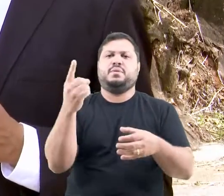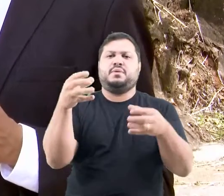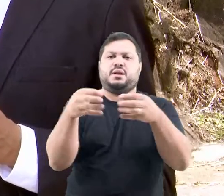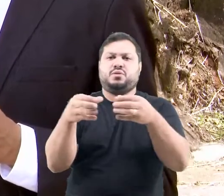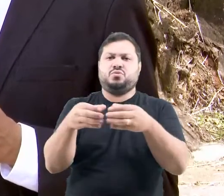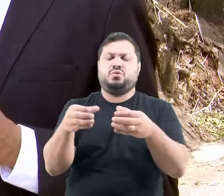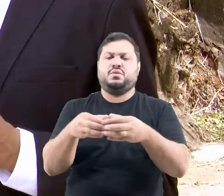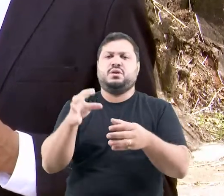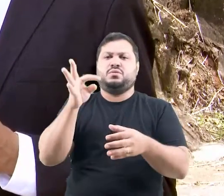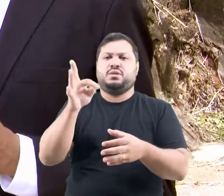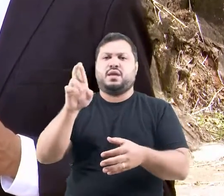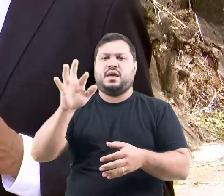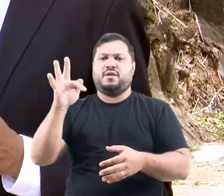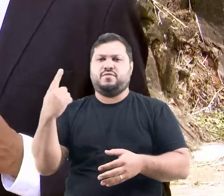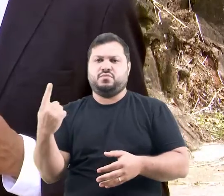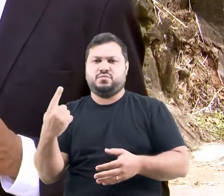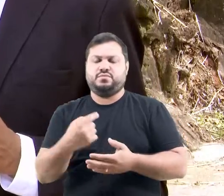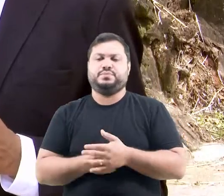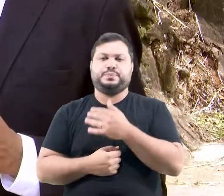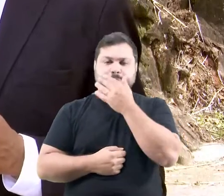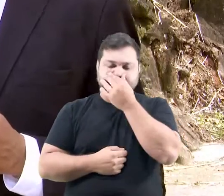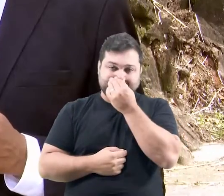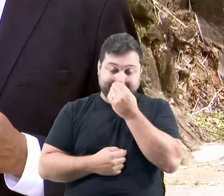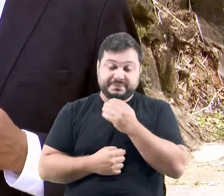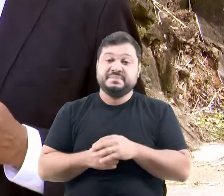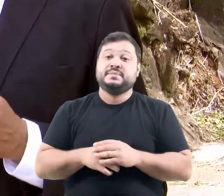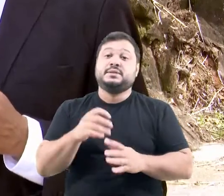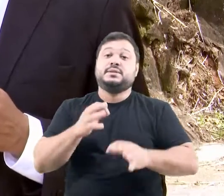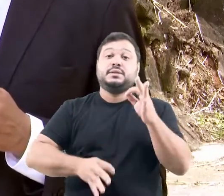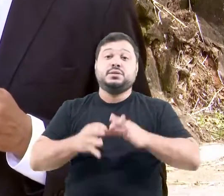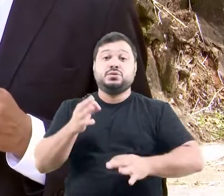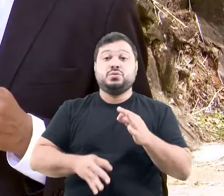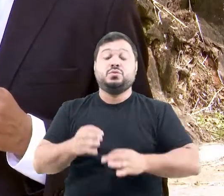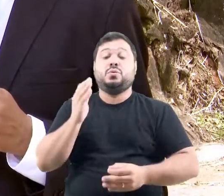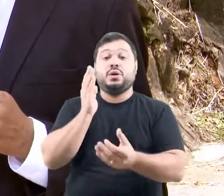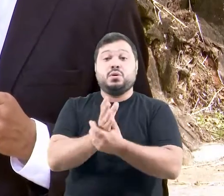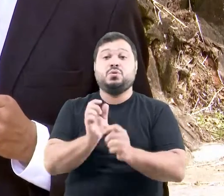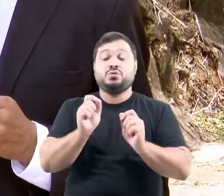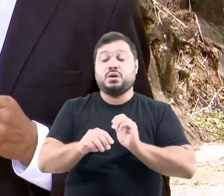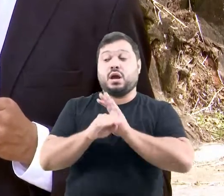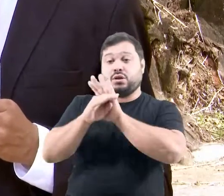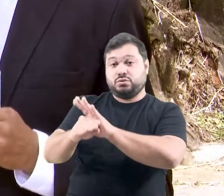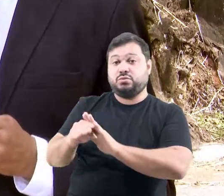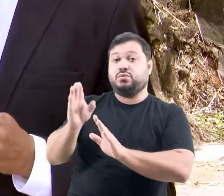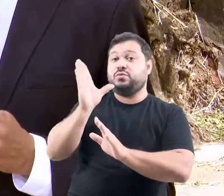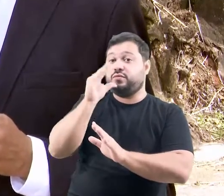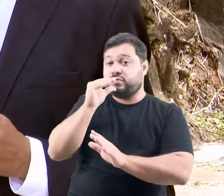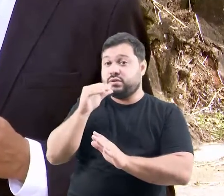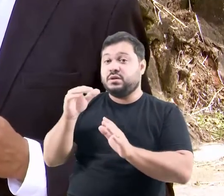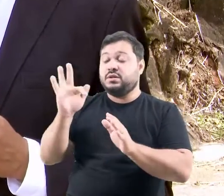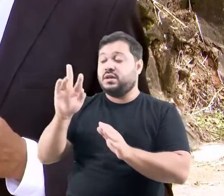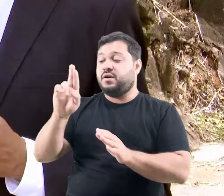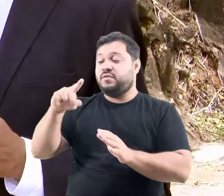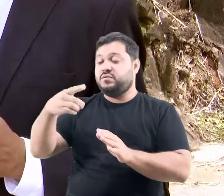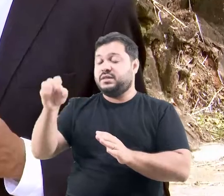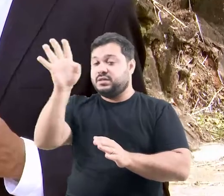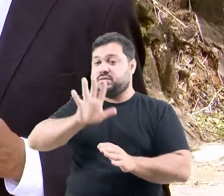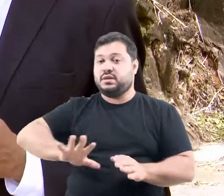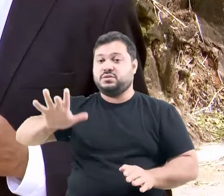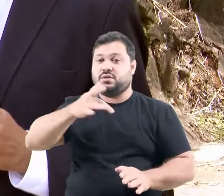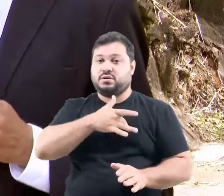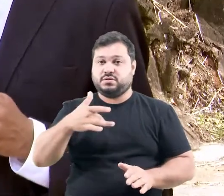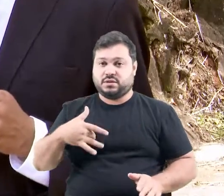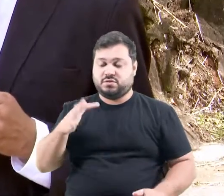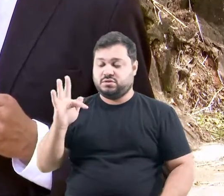primeira turma do Tribunal Regional Federal da Primeira Região, que julgou o recurso em favor dos servidores da Fundação Nacional de